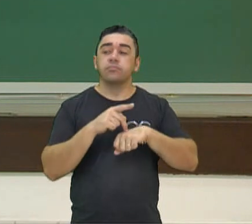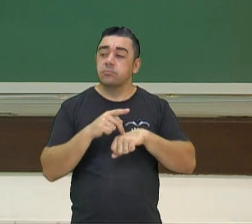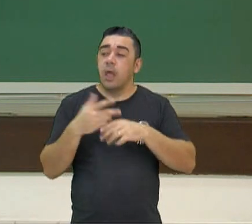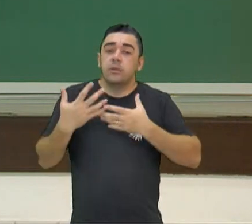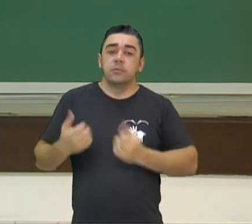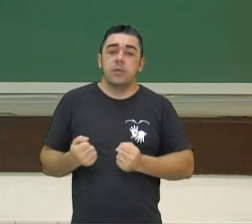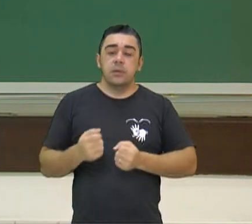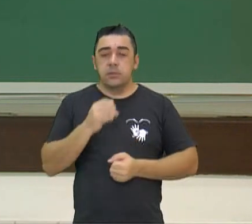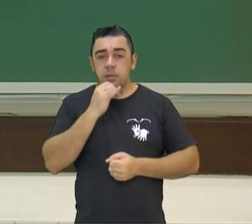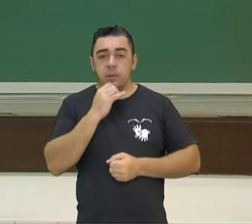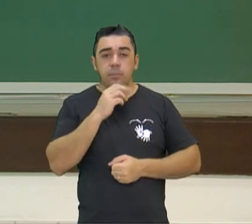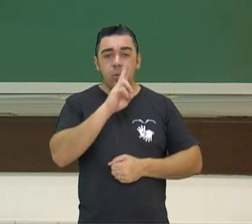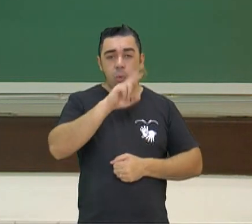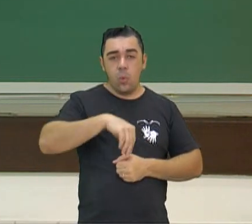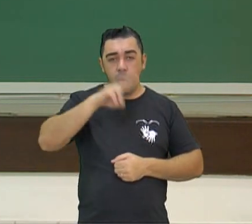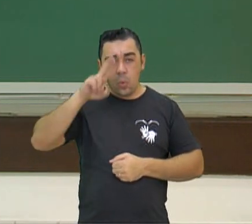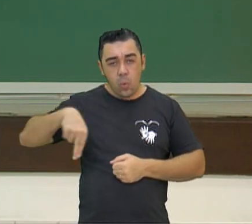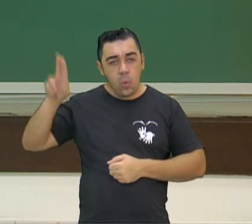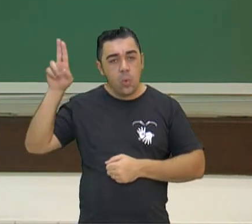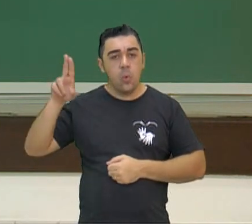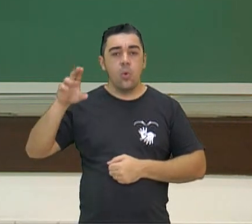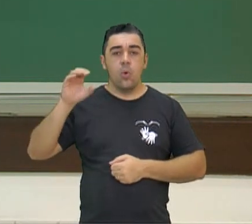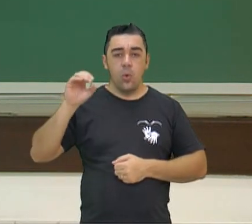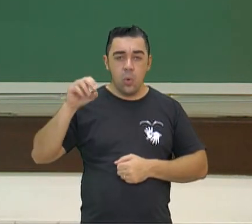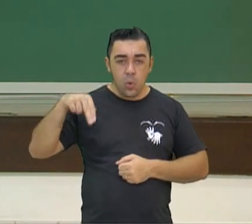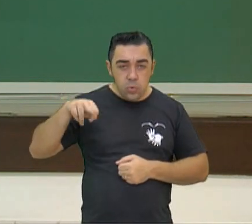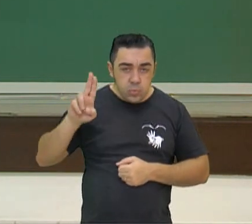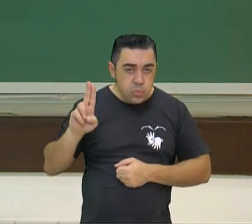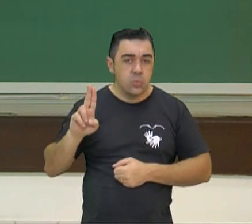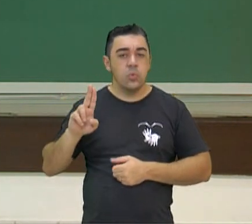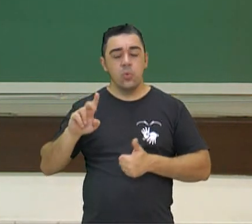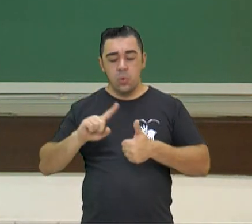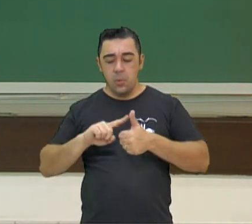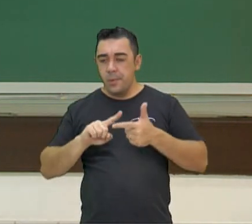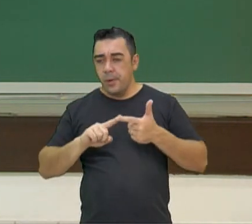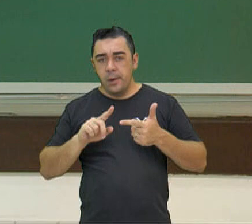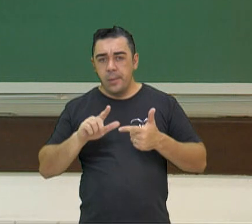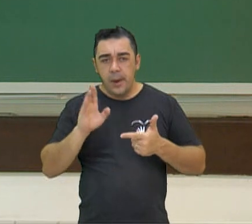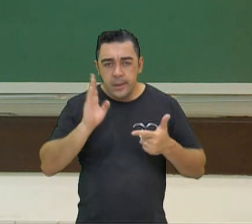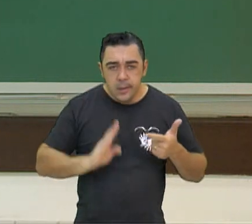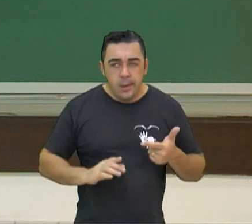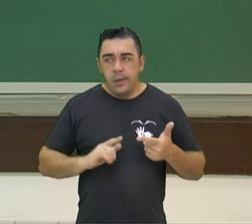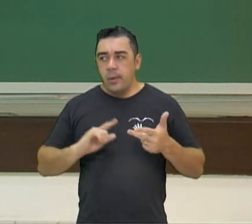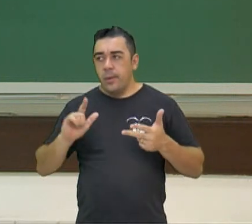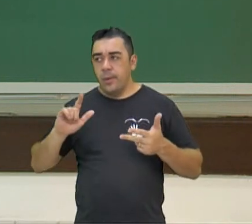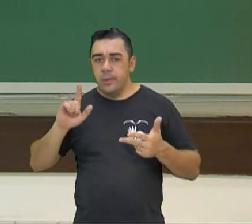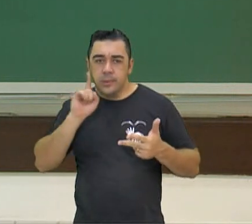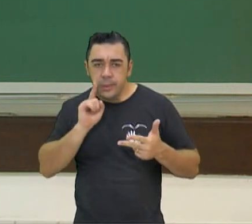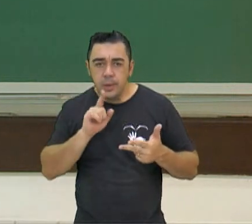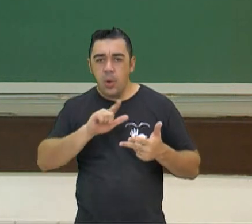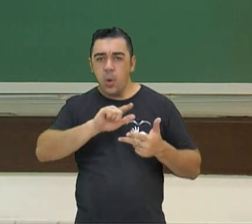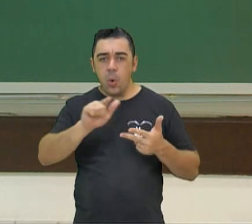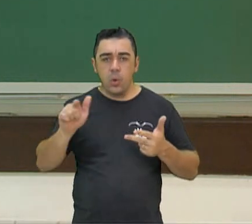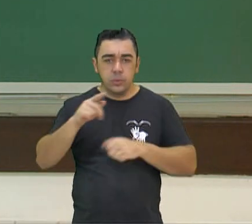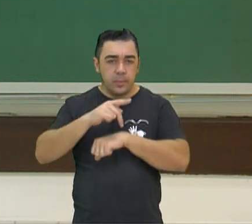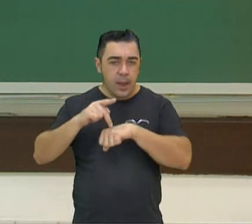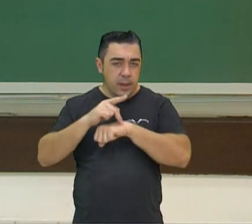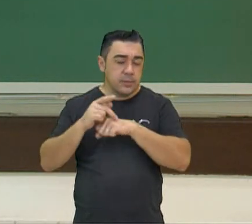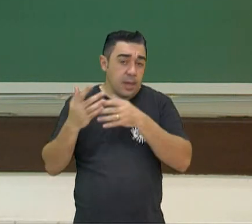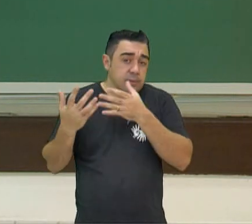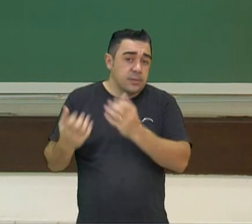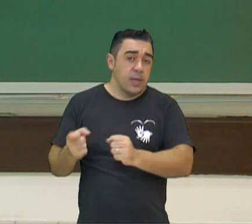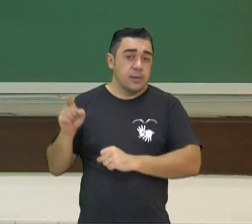por exemplo, o Brasil, os Estados Unidos e assim por diante. Como não se consegue o reconhecimento, isso